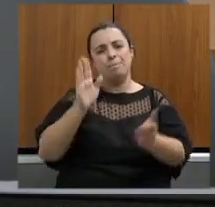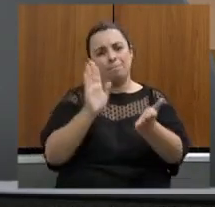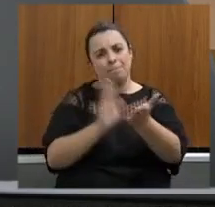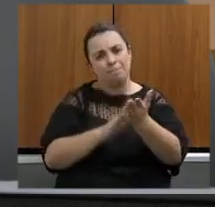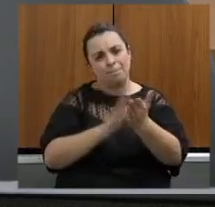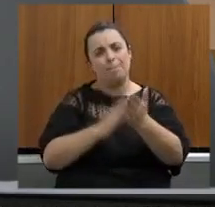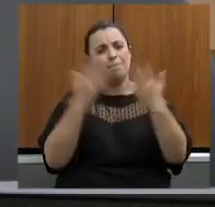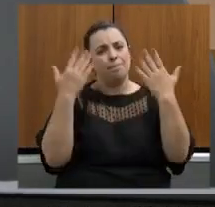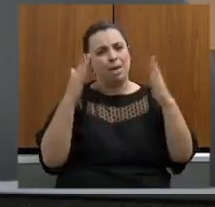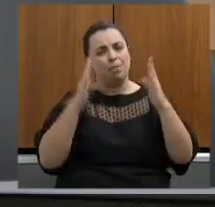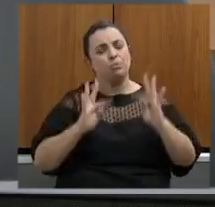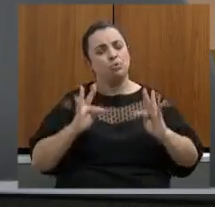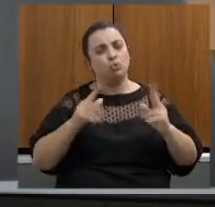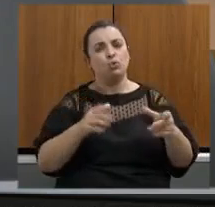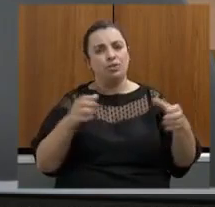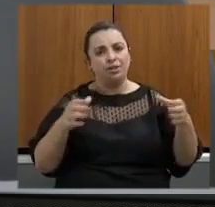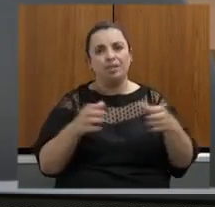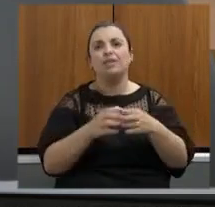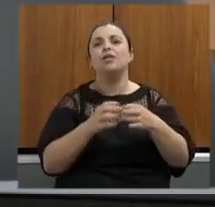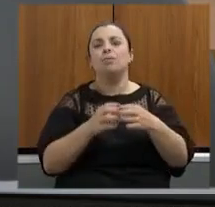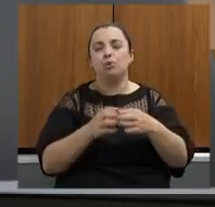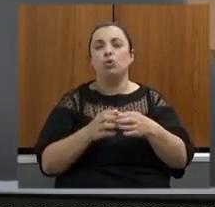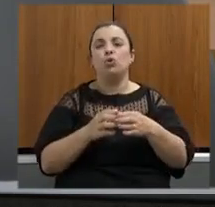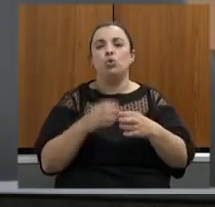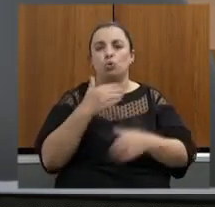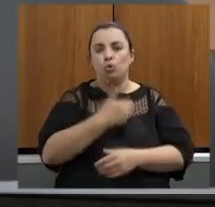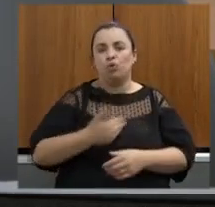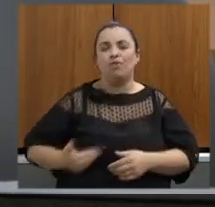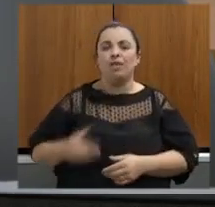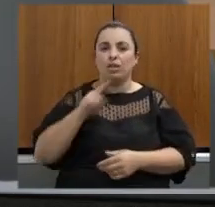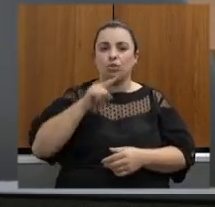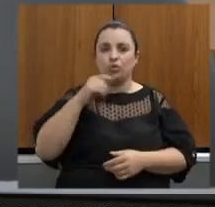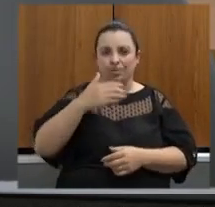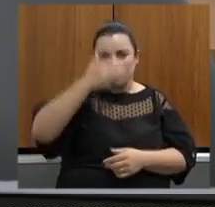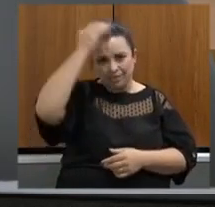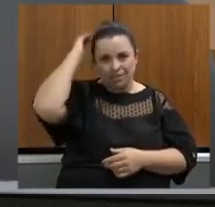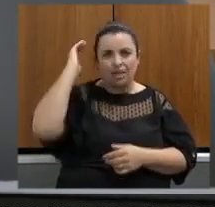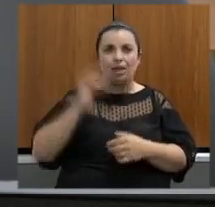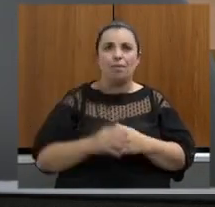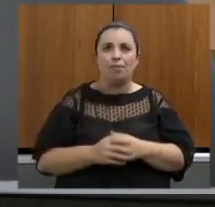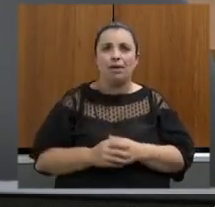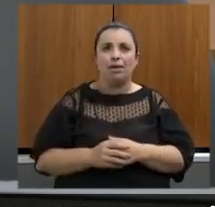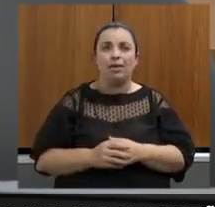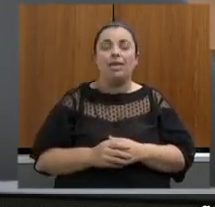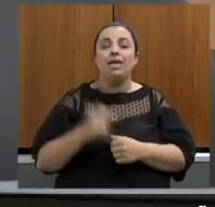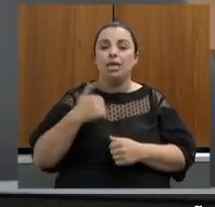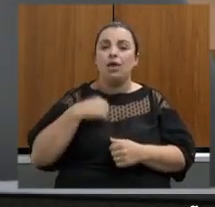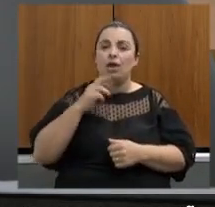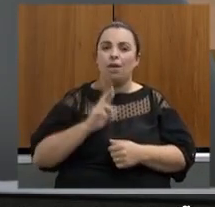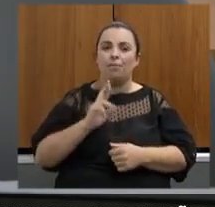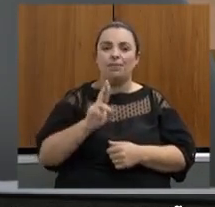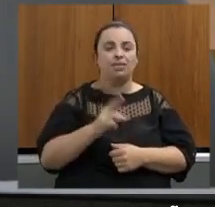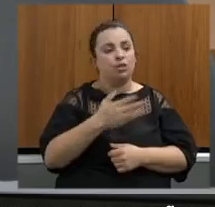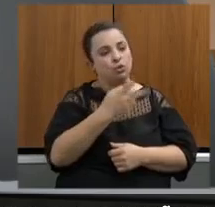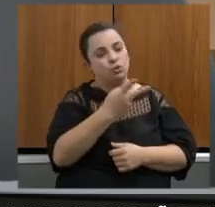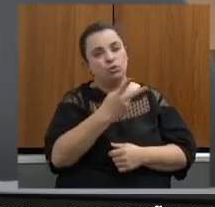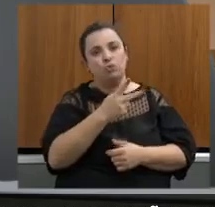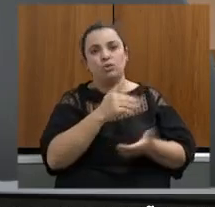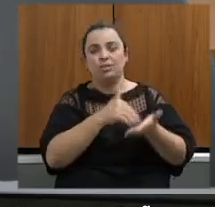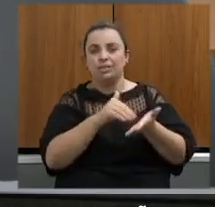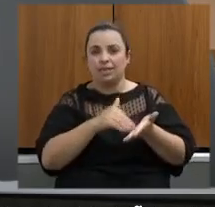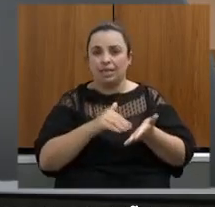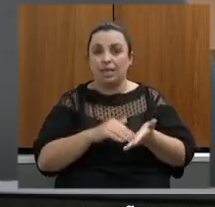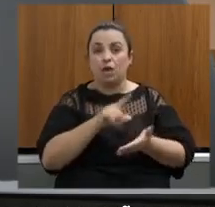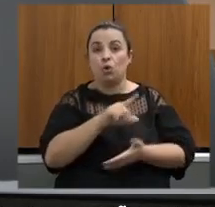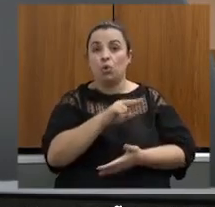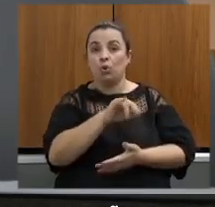para toda equipe toda o governador Romeu Zema e aqui na pessoa dos dois secretários a Luisa